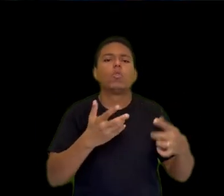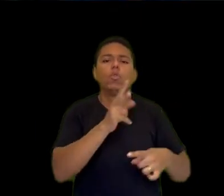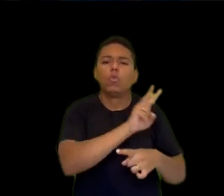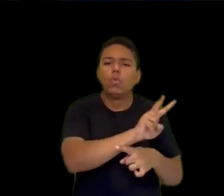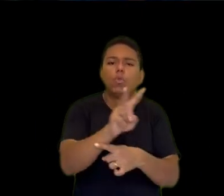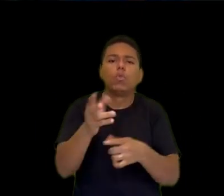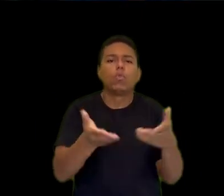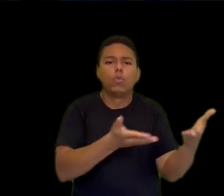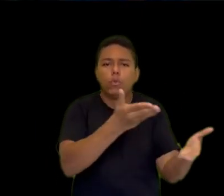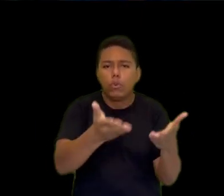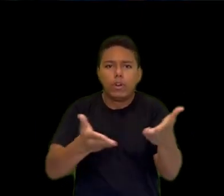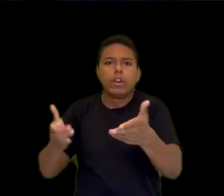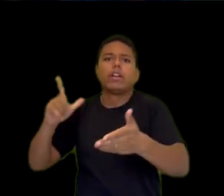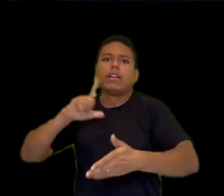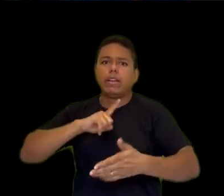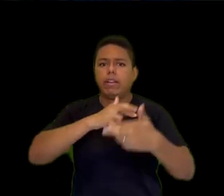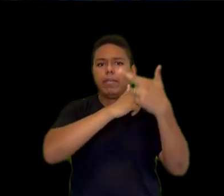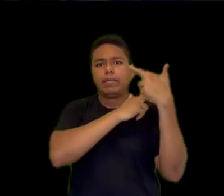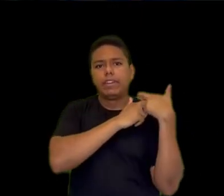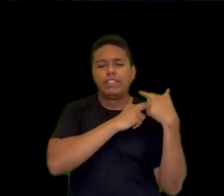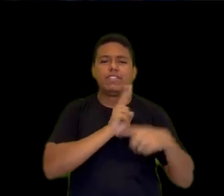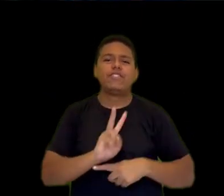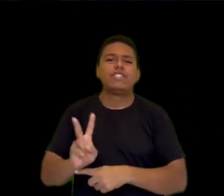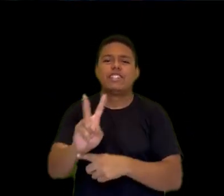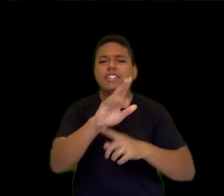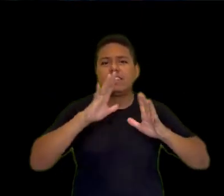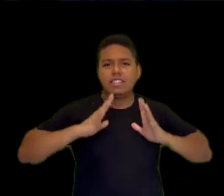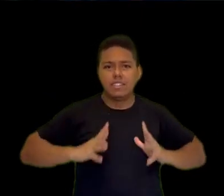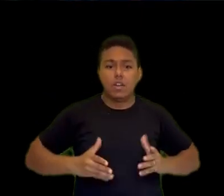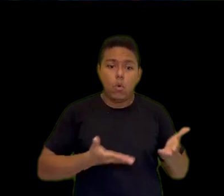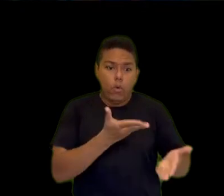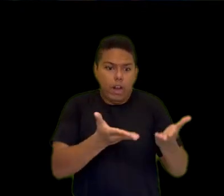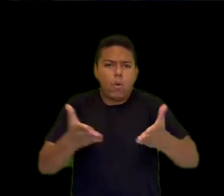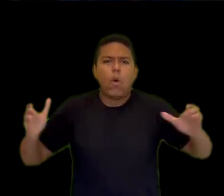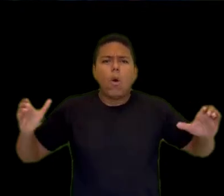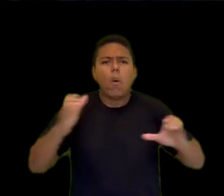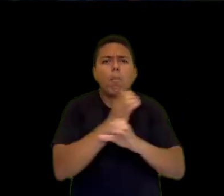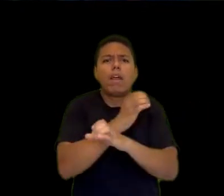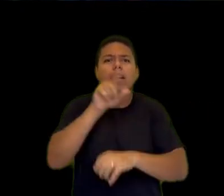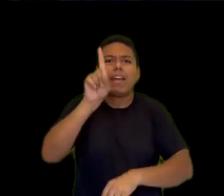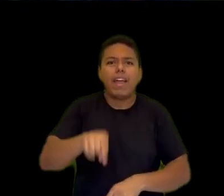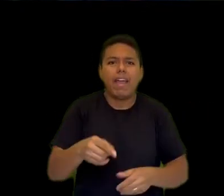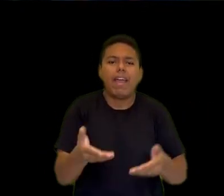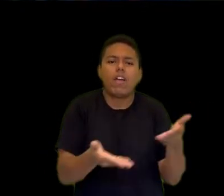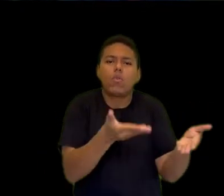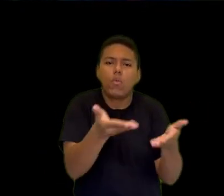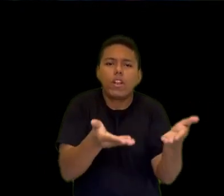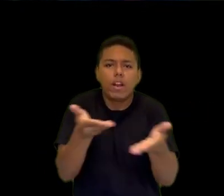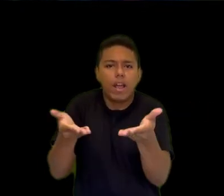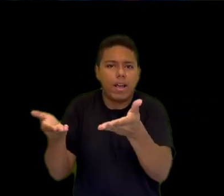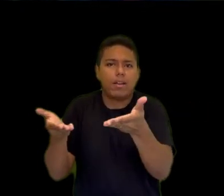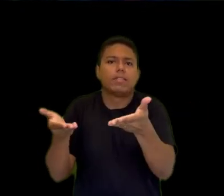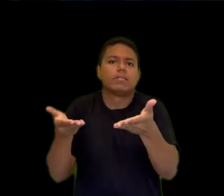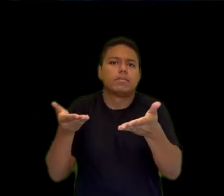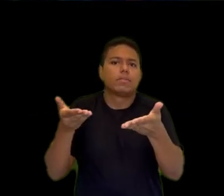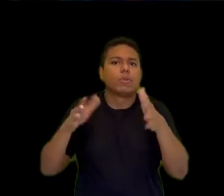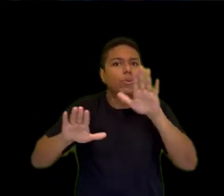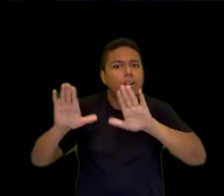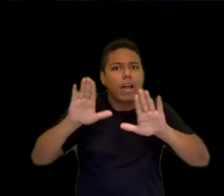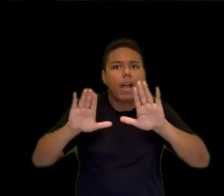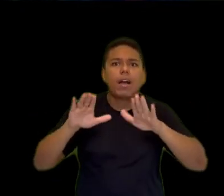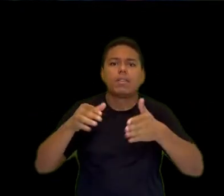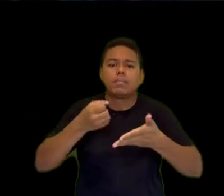integral, significa também cuidar do cosmético, cuidar do medicamento, cuidar do alimento, cuidar de